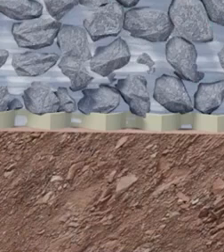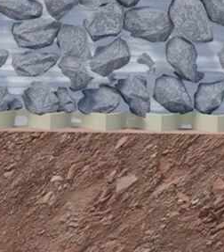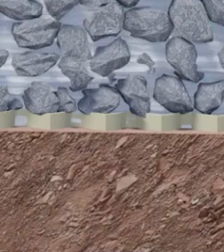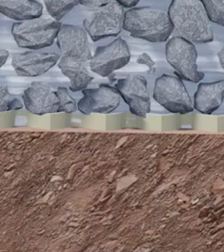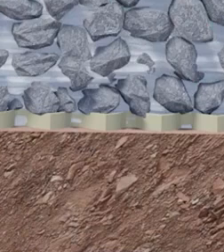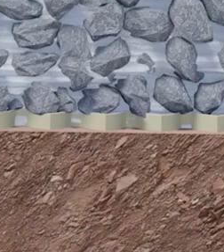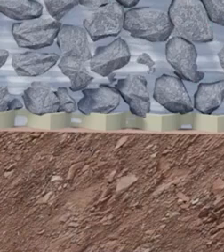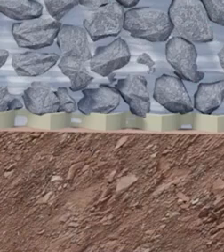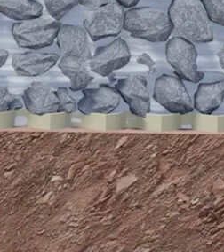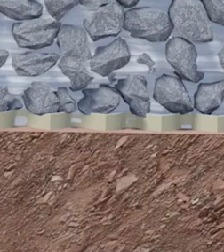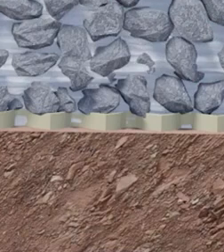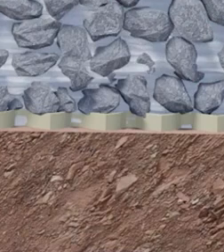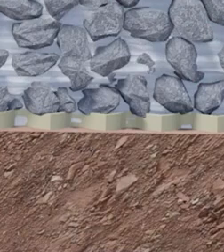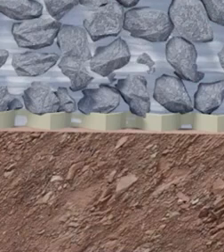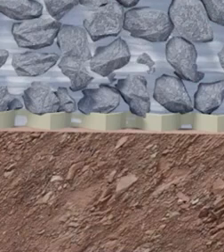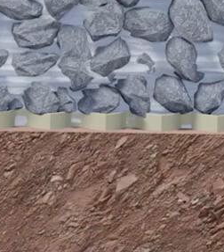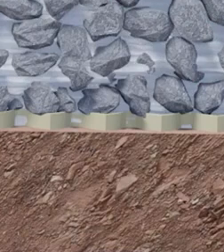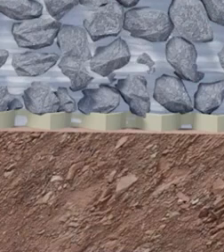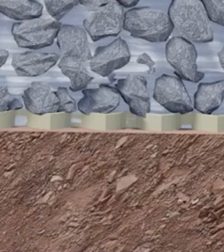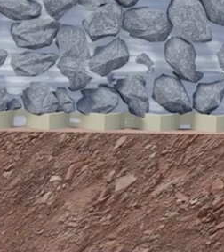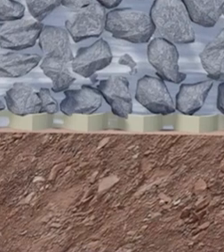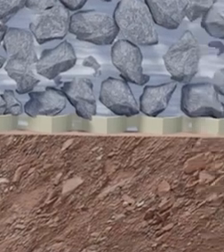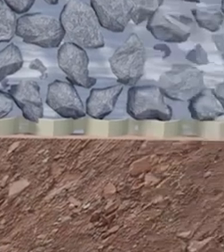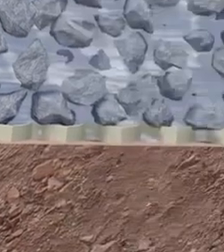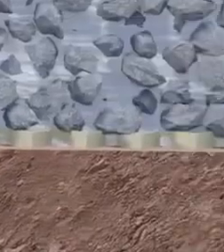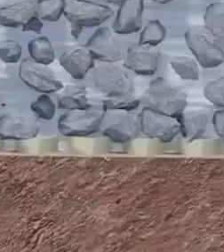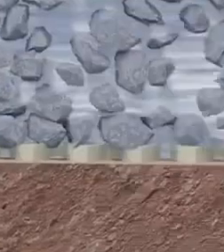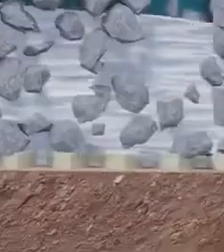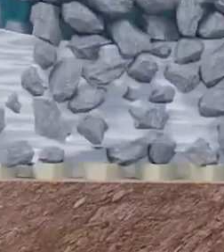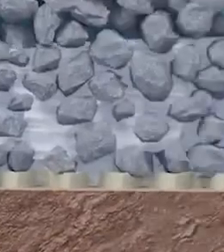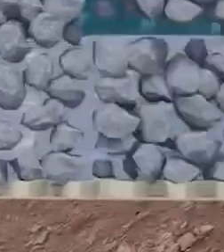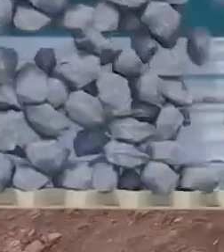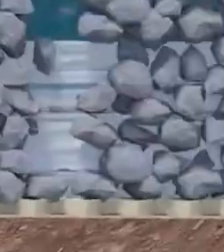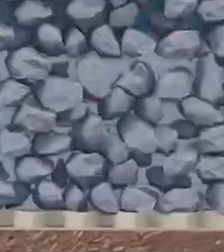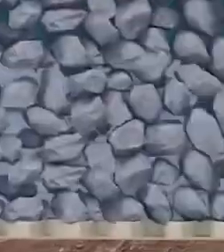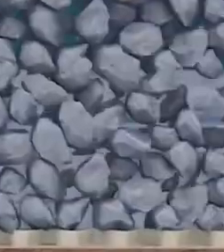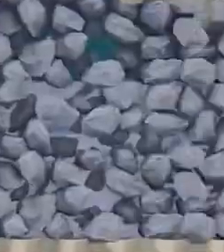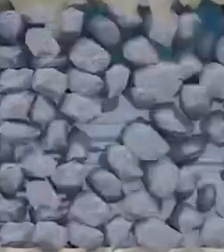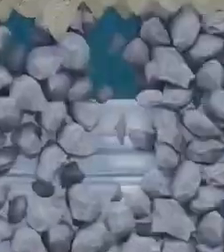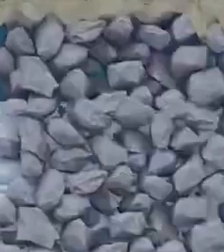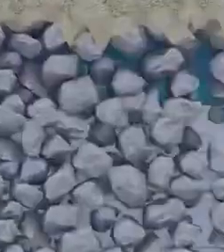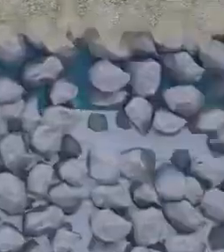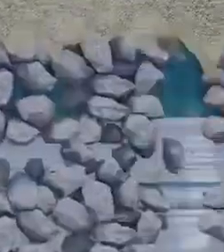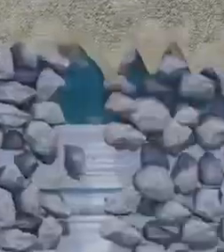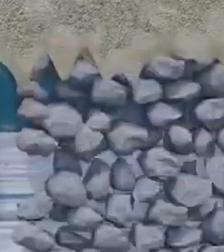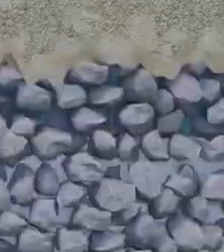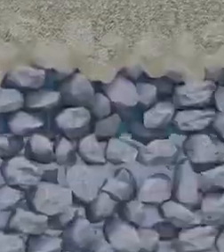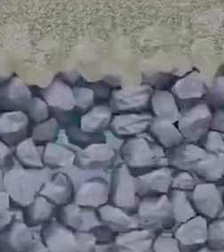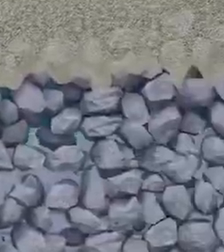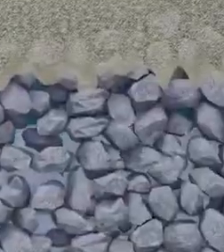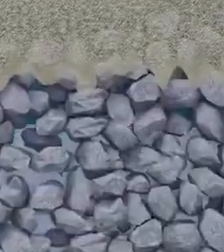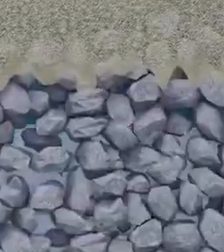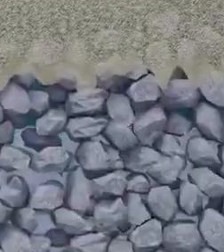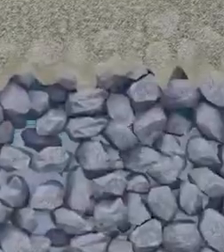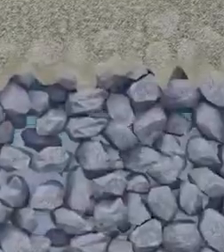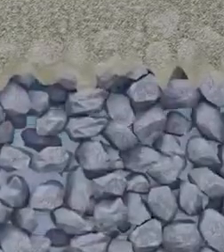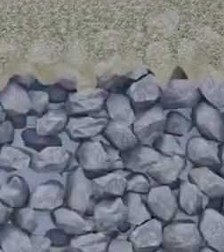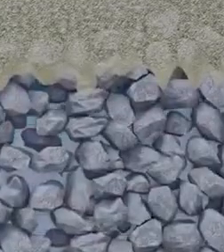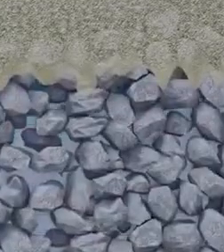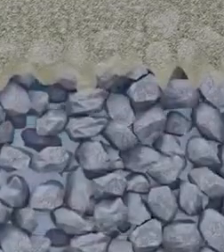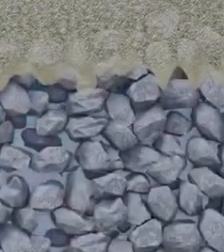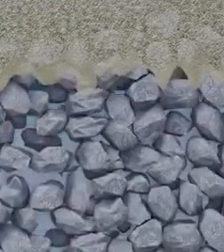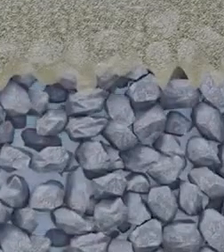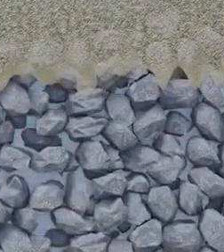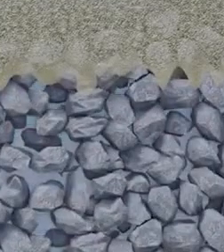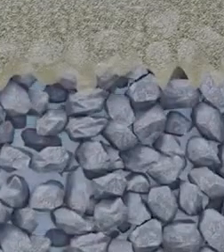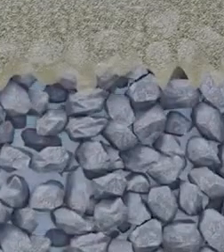a fim de que o processo ocorra de forma controlada e prevendo pontos de infiltração. Quando a seção da trincheira está